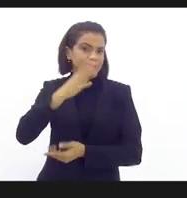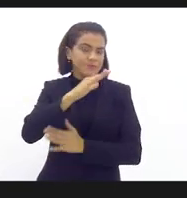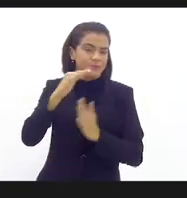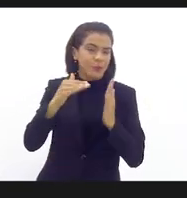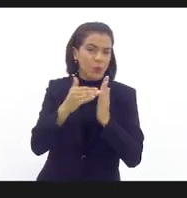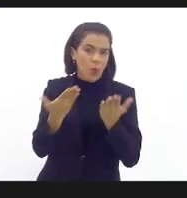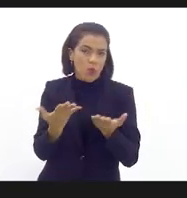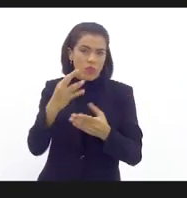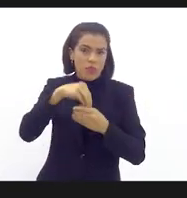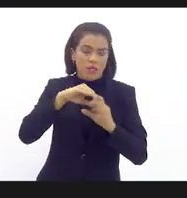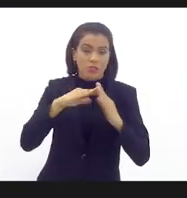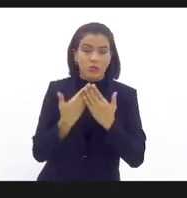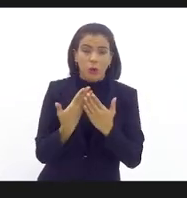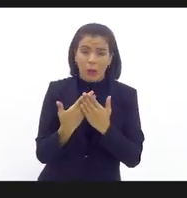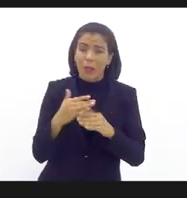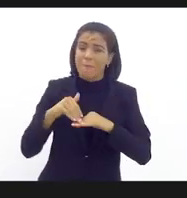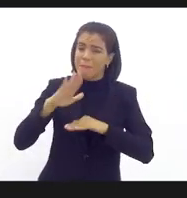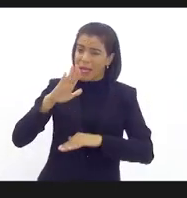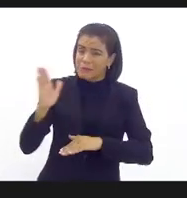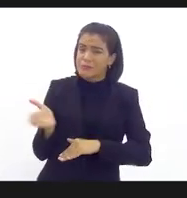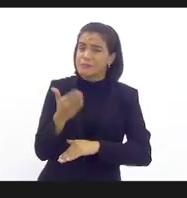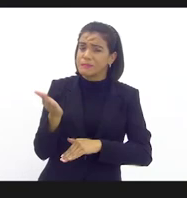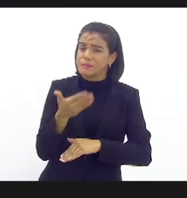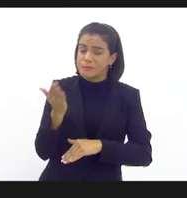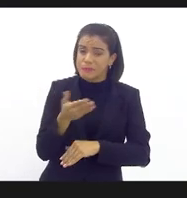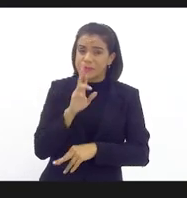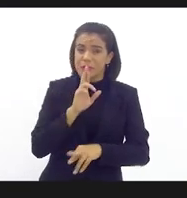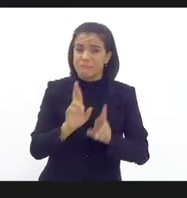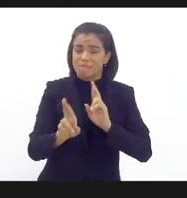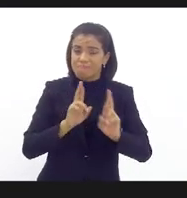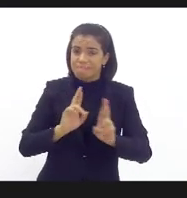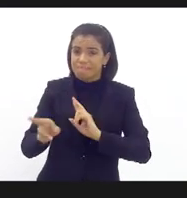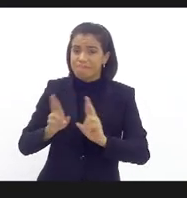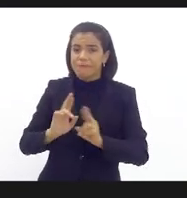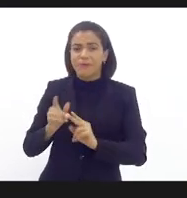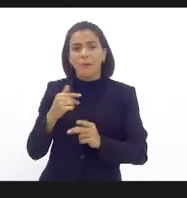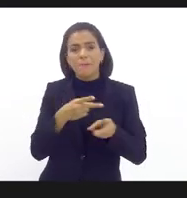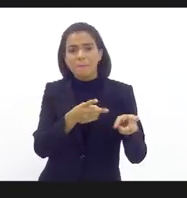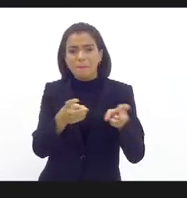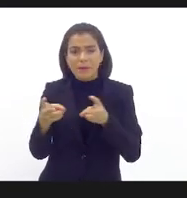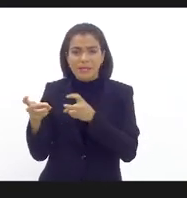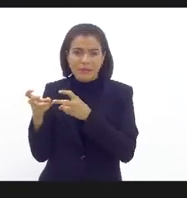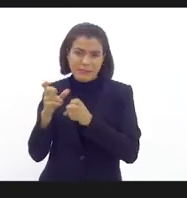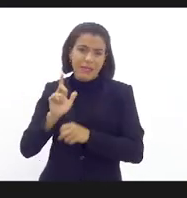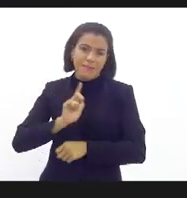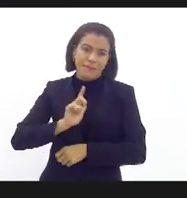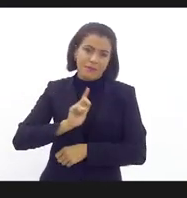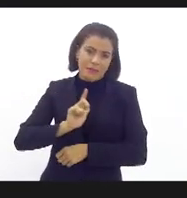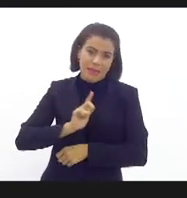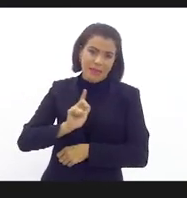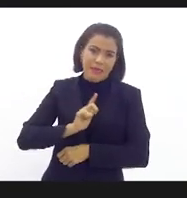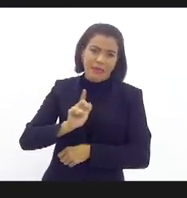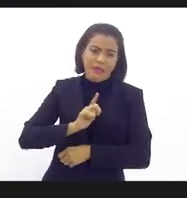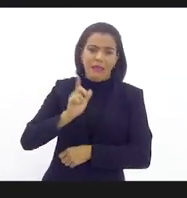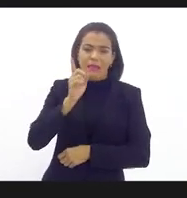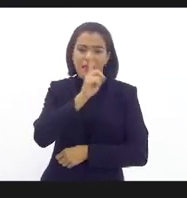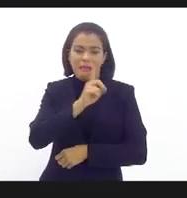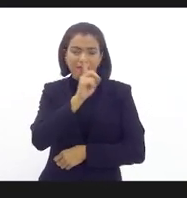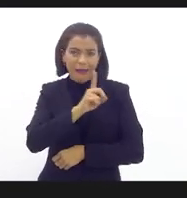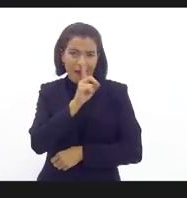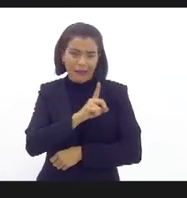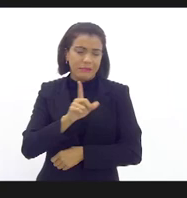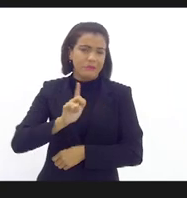demanda que elas são mais solicitadas a responder. Então a gente percebe que tem aí um hiato, que tem um problema